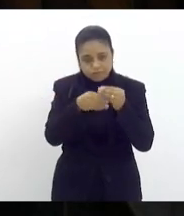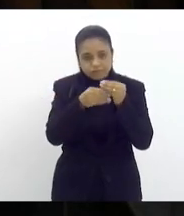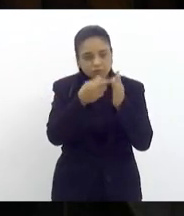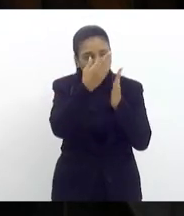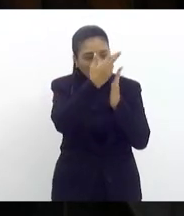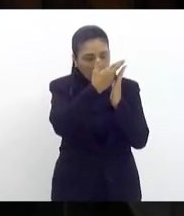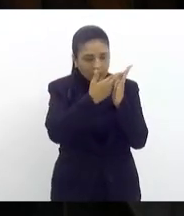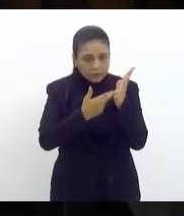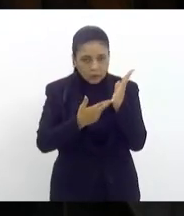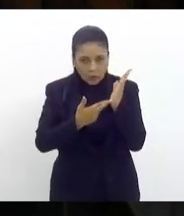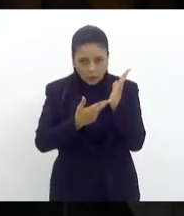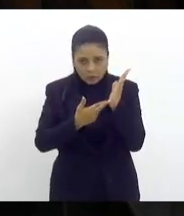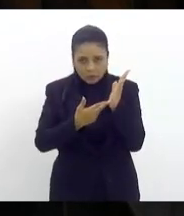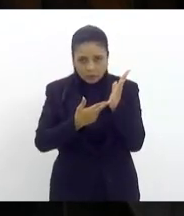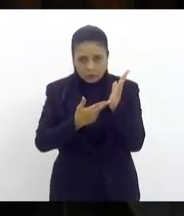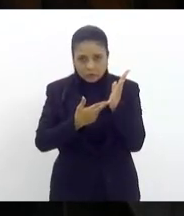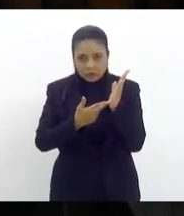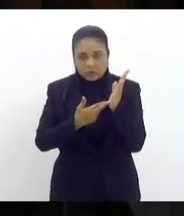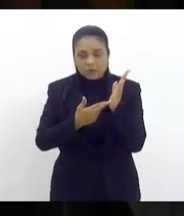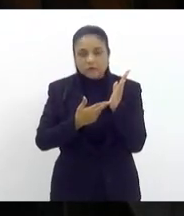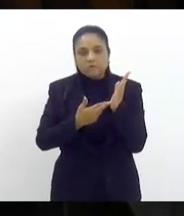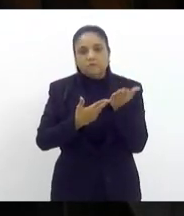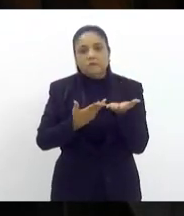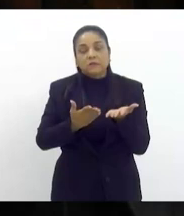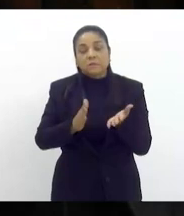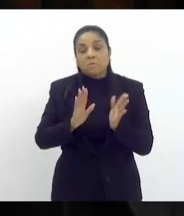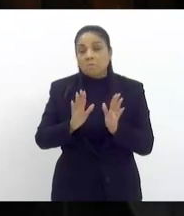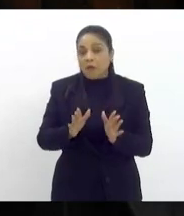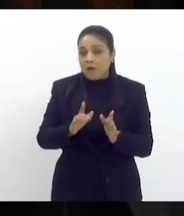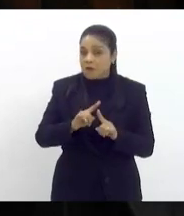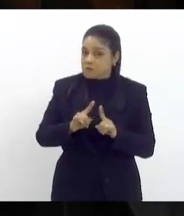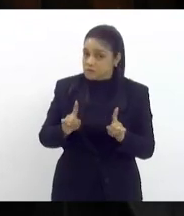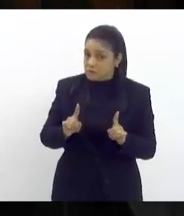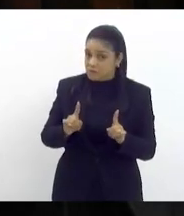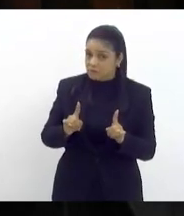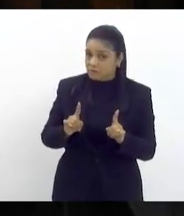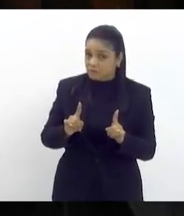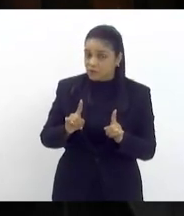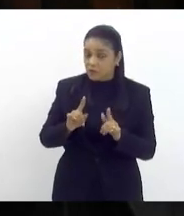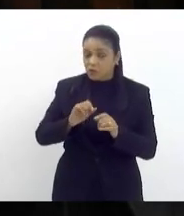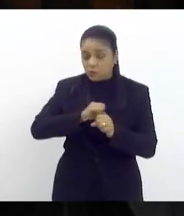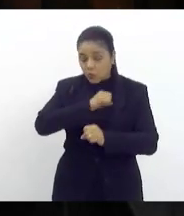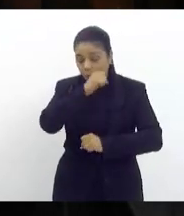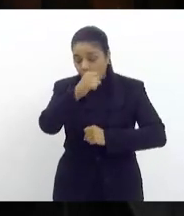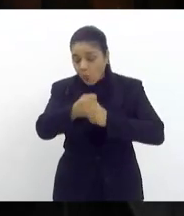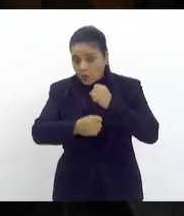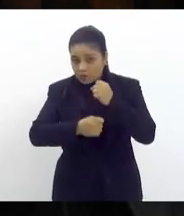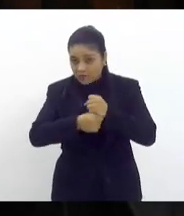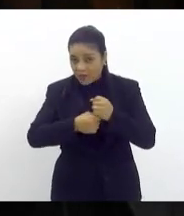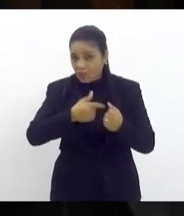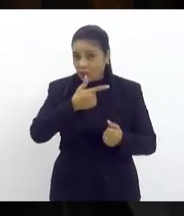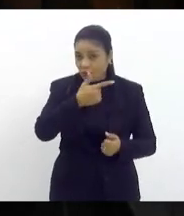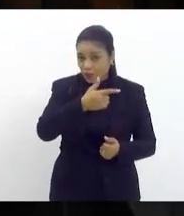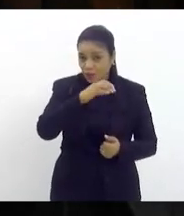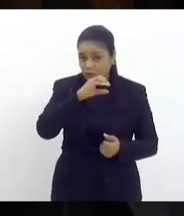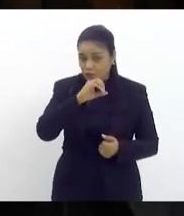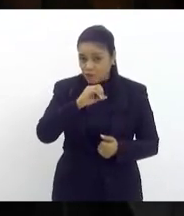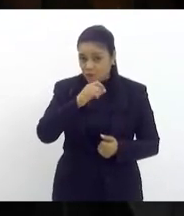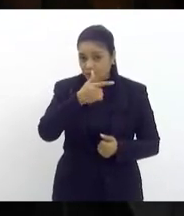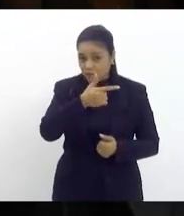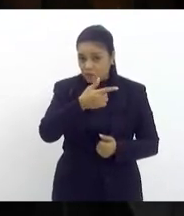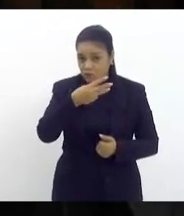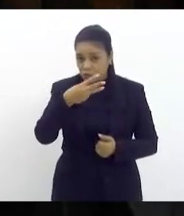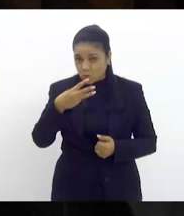E, assim, a previsão para 2024 é que a